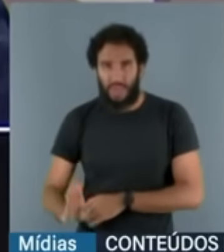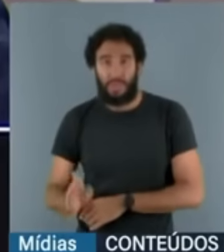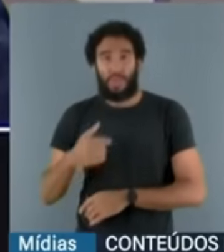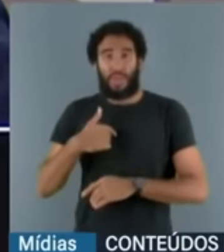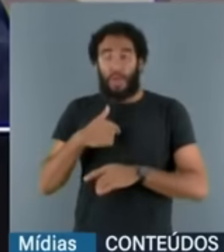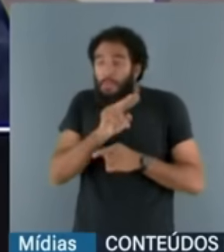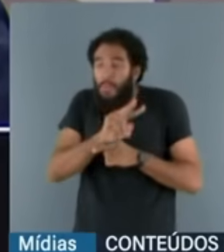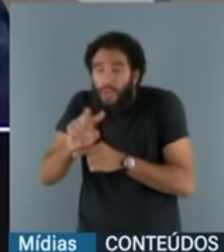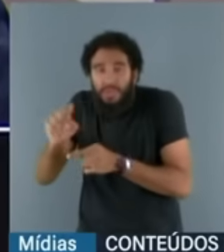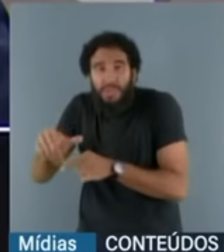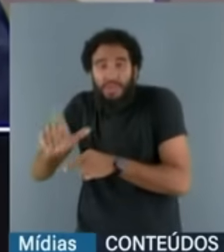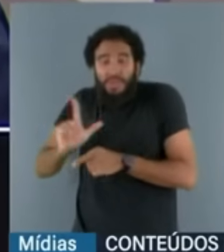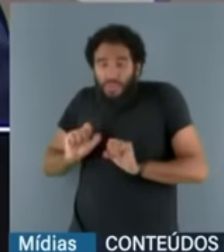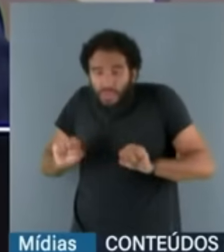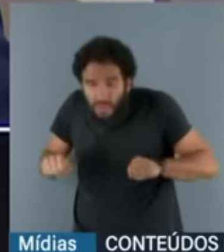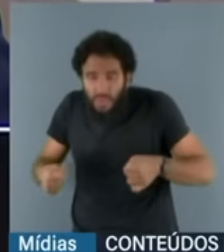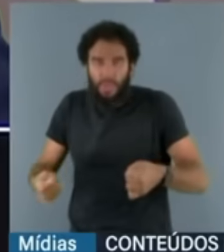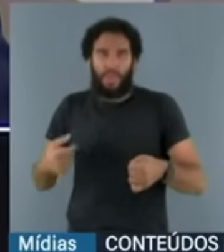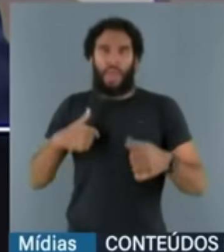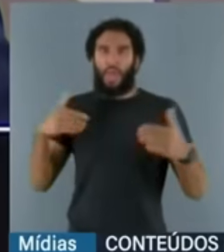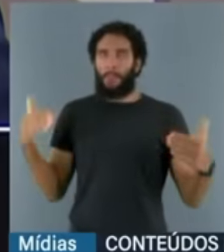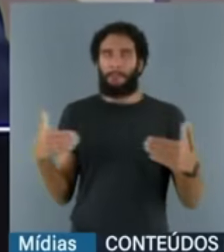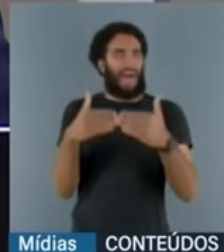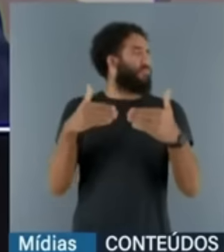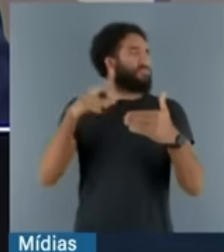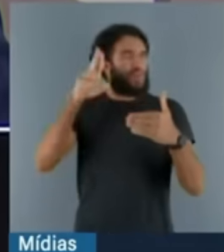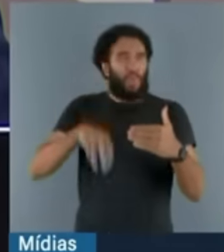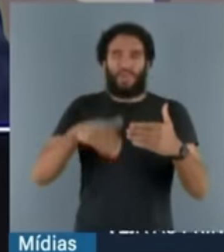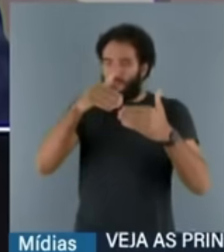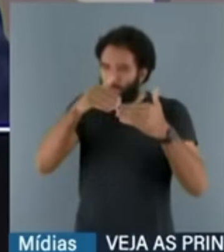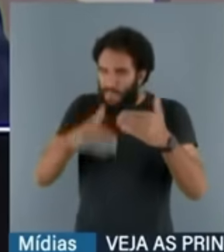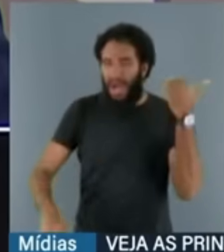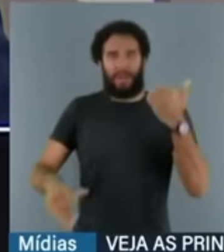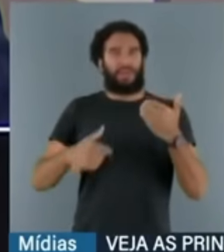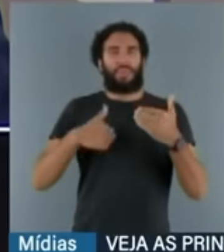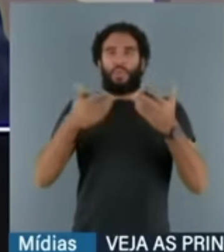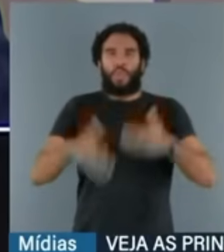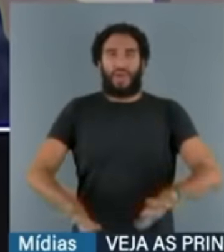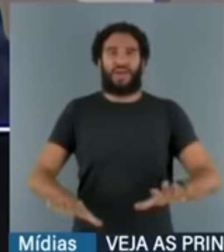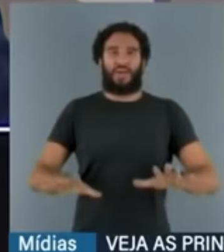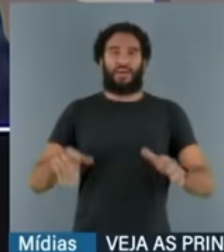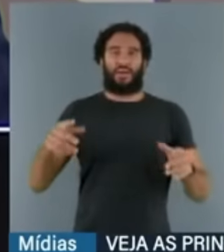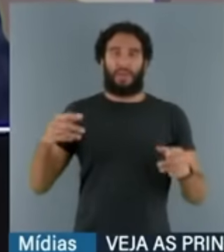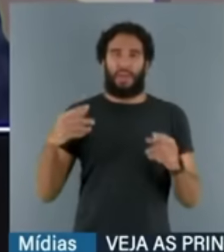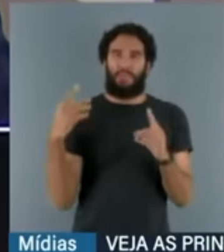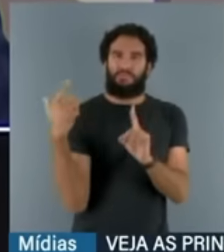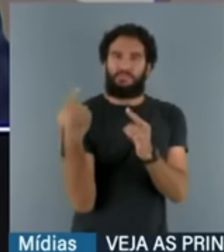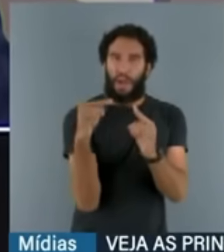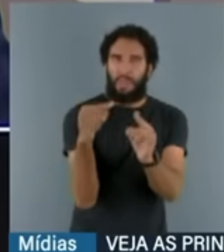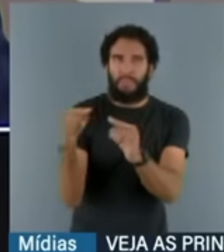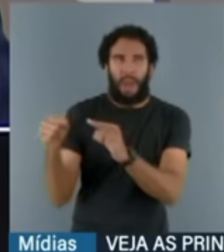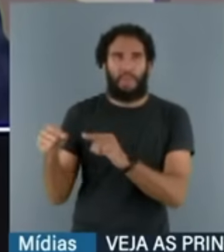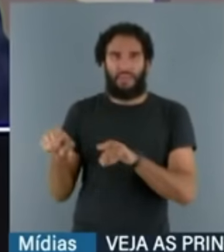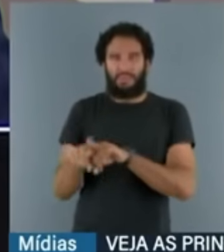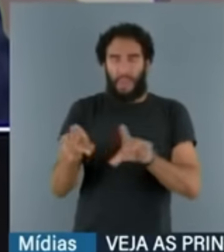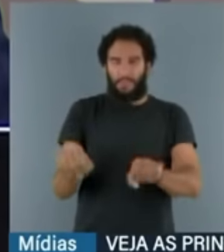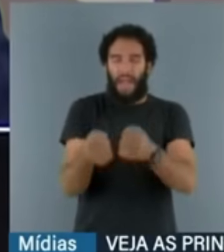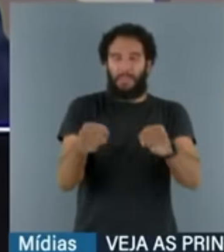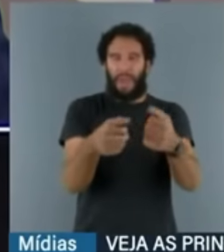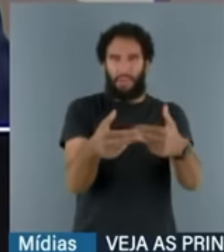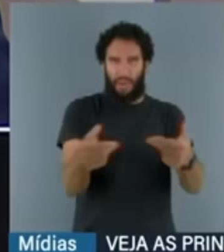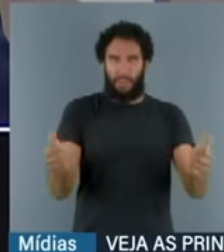dedicação. Jamais compactuei, assenti, participei ou permiti que atacassem nosso Estado Democrático de Direito. Por